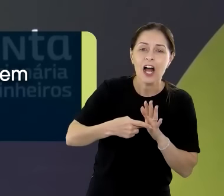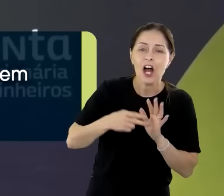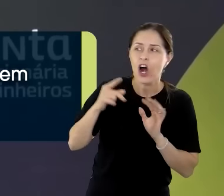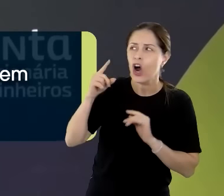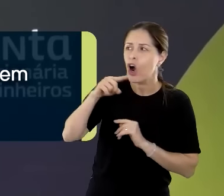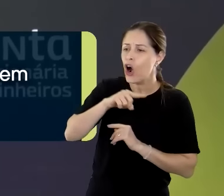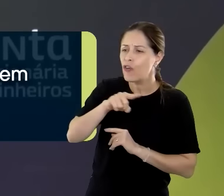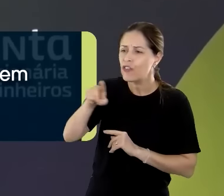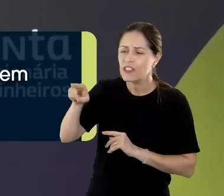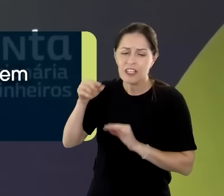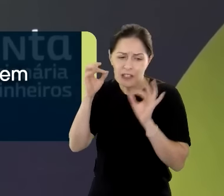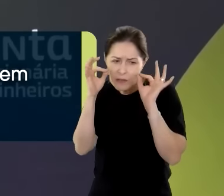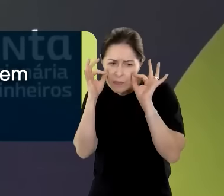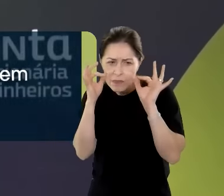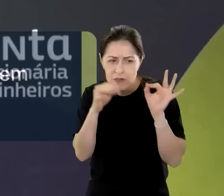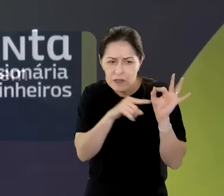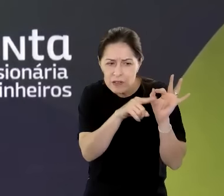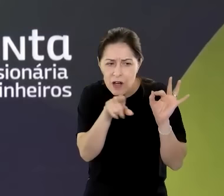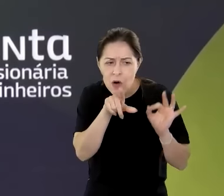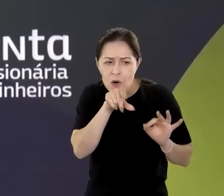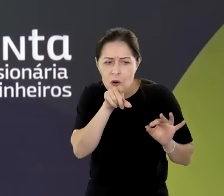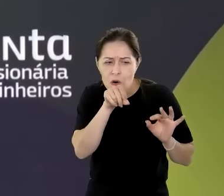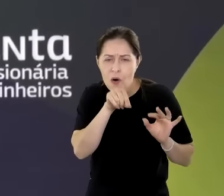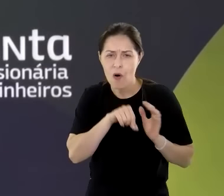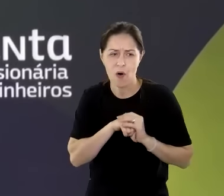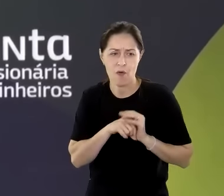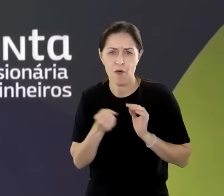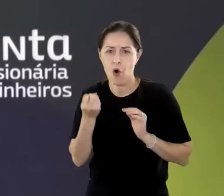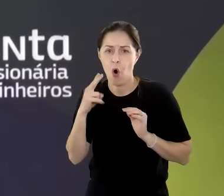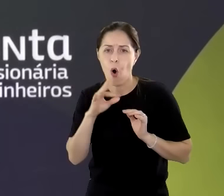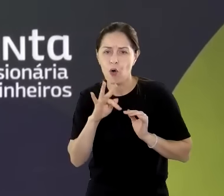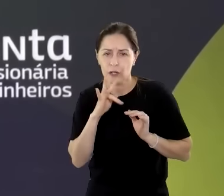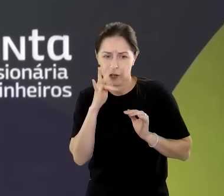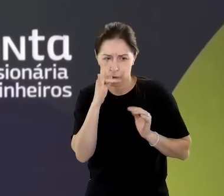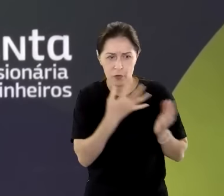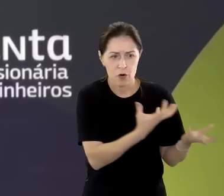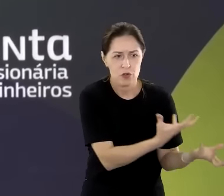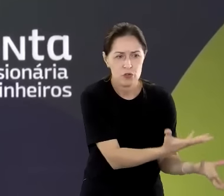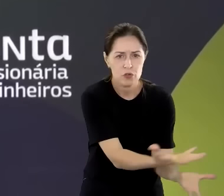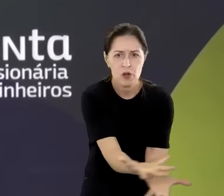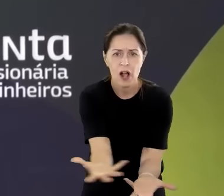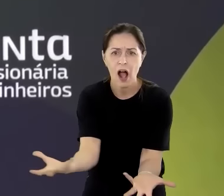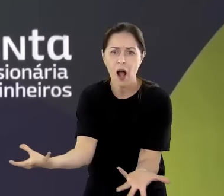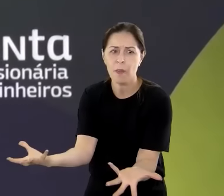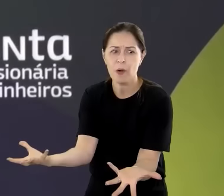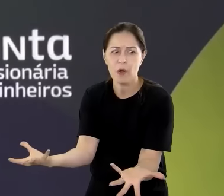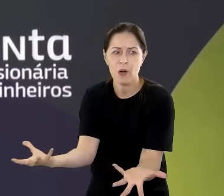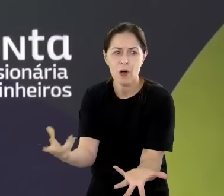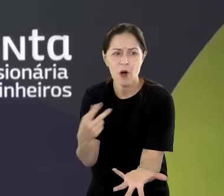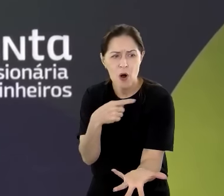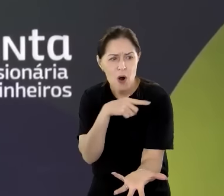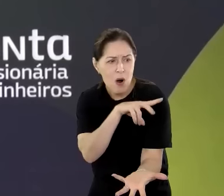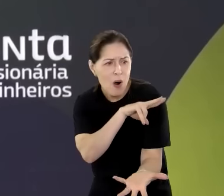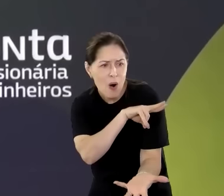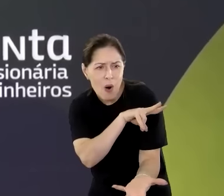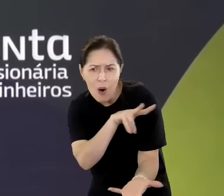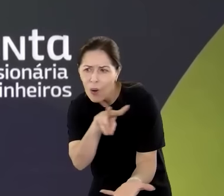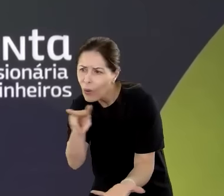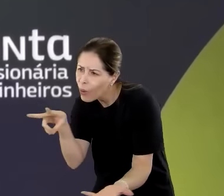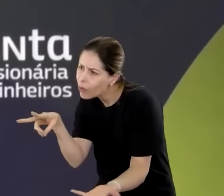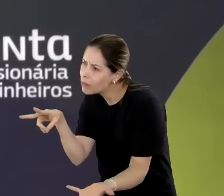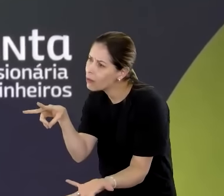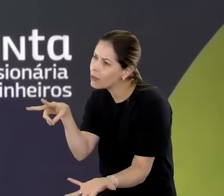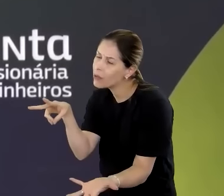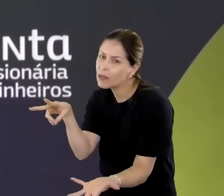ansiedade? Abra os olhos. Abra os olhos, comece a observar. Olha para a natureza, olha para as